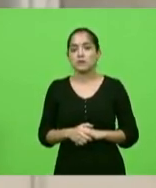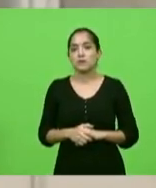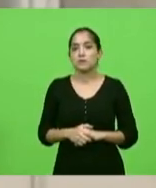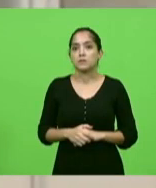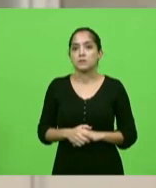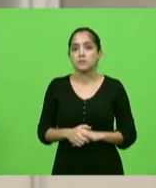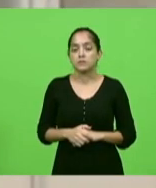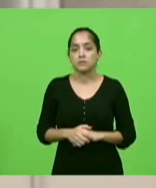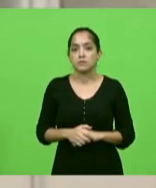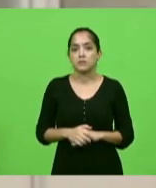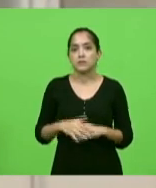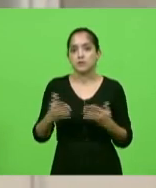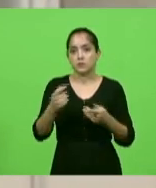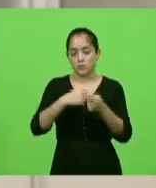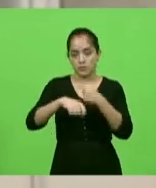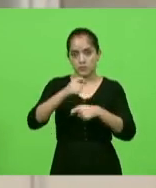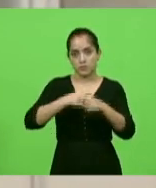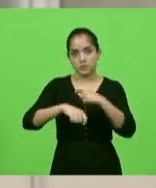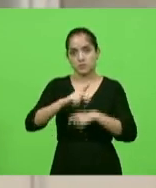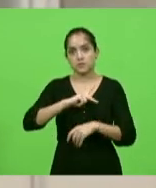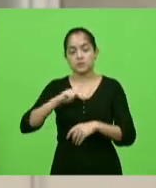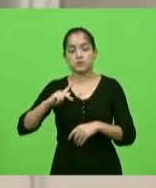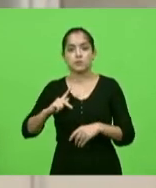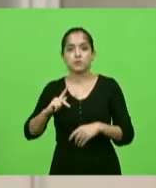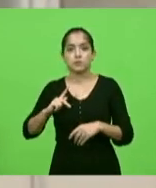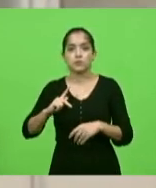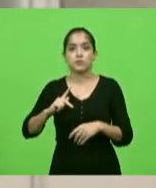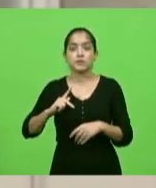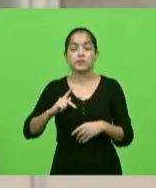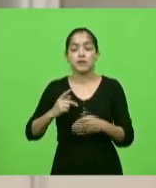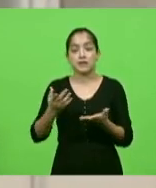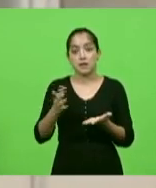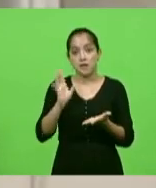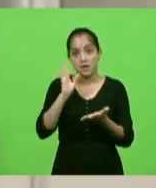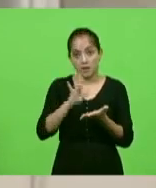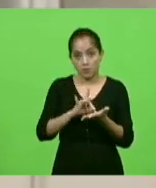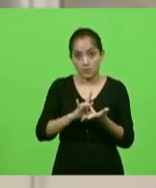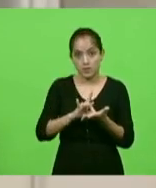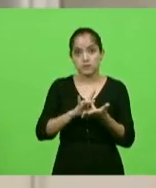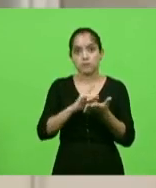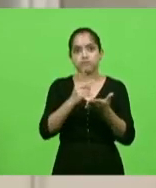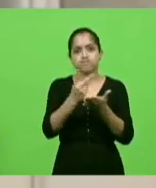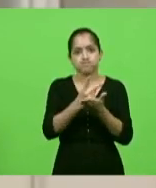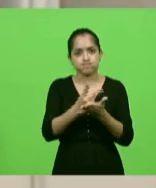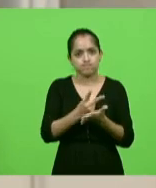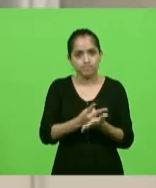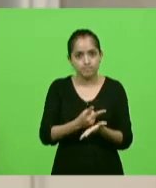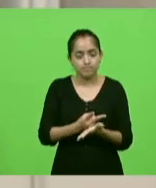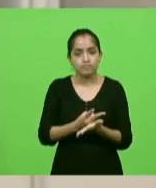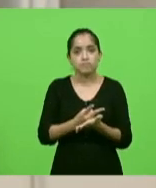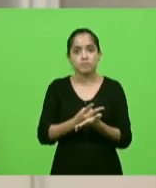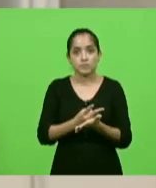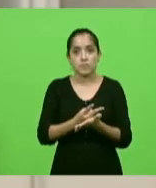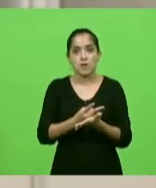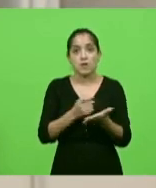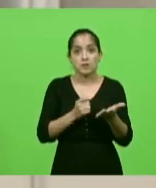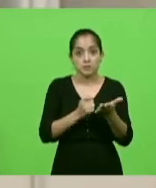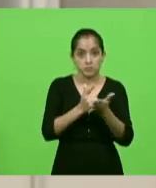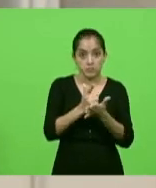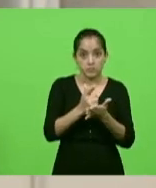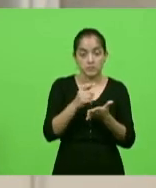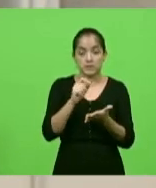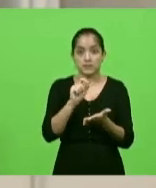E então como administração pública acabou por reconhecer as irregularidades no procedimento de aquisição